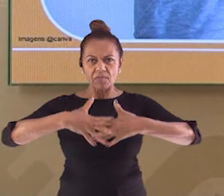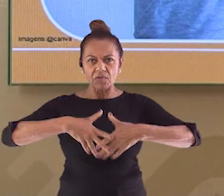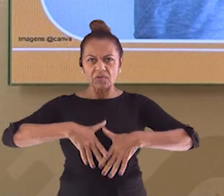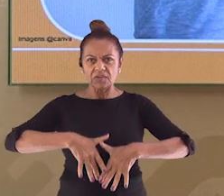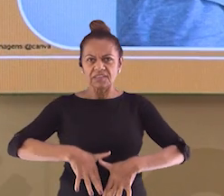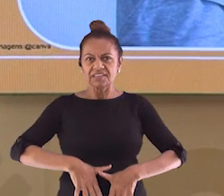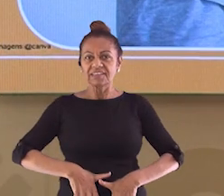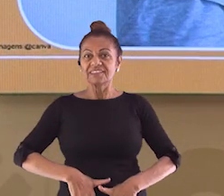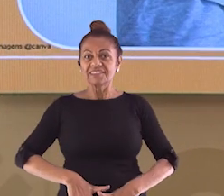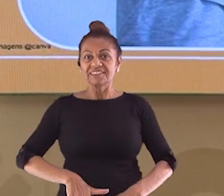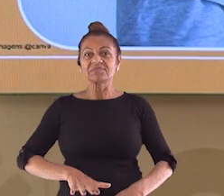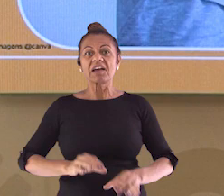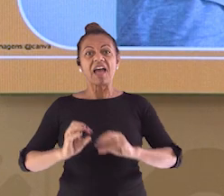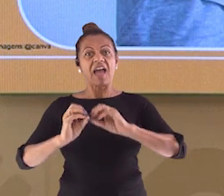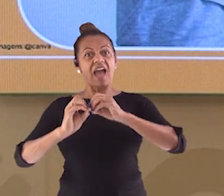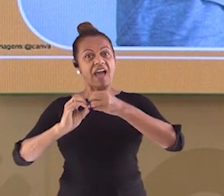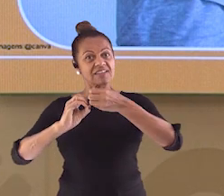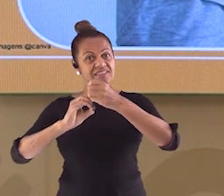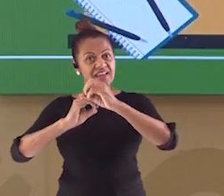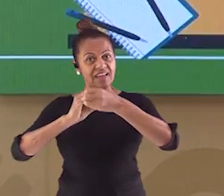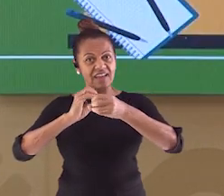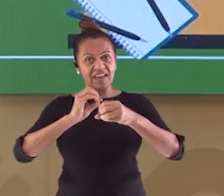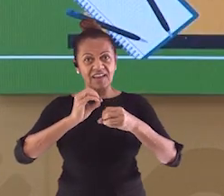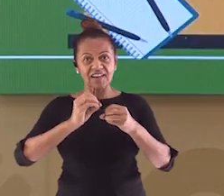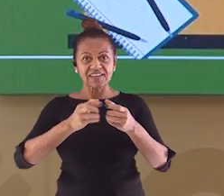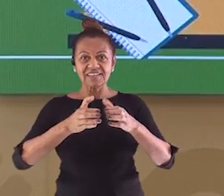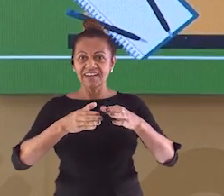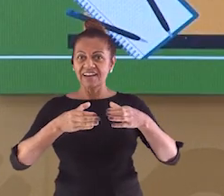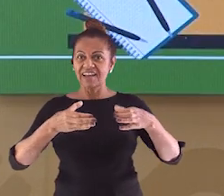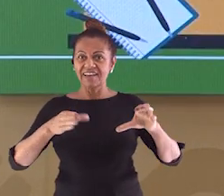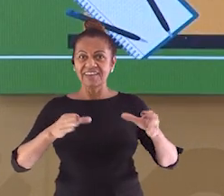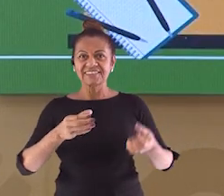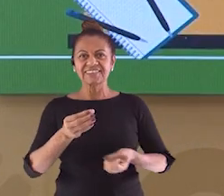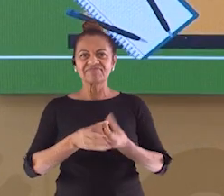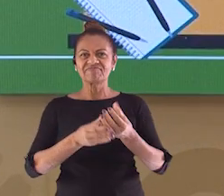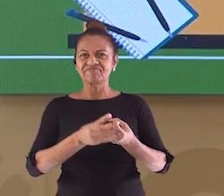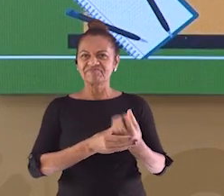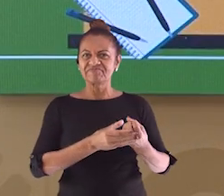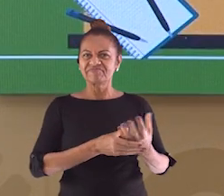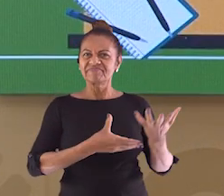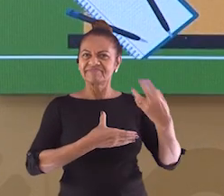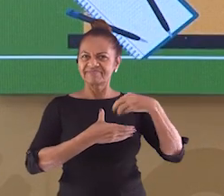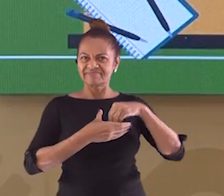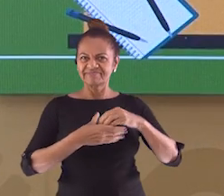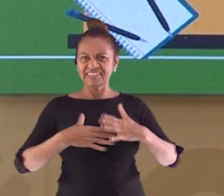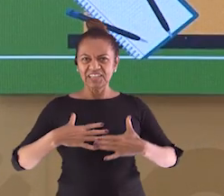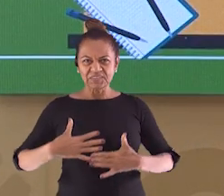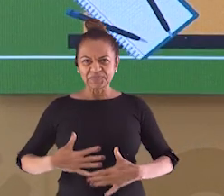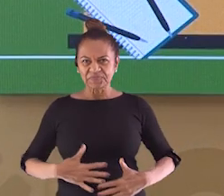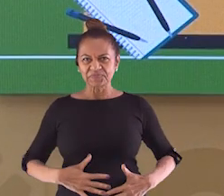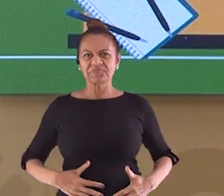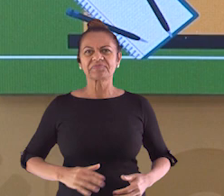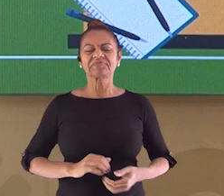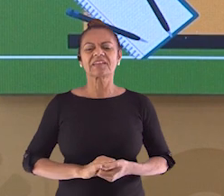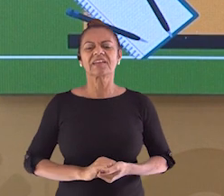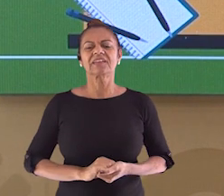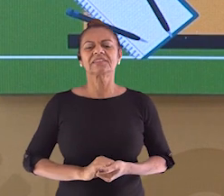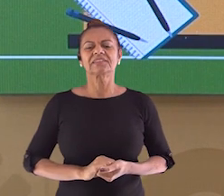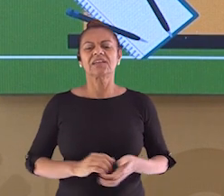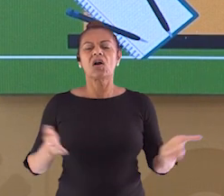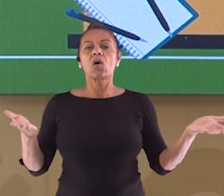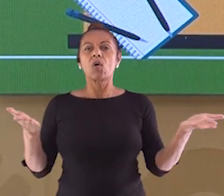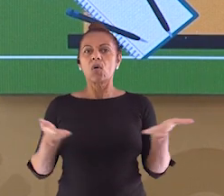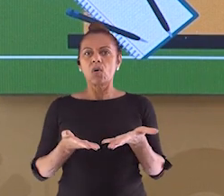reproduzem. Agora se preparem que chegou o momento da nossa atividade do dia. Hoje teremos